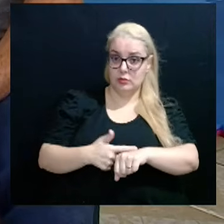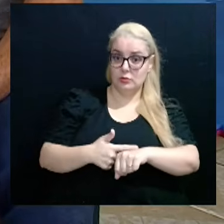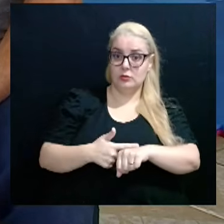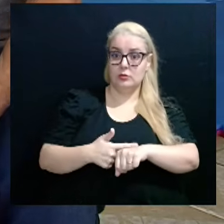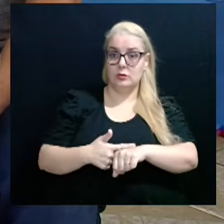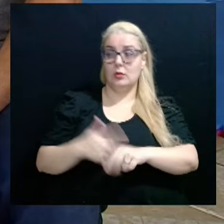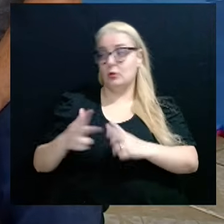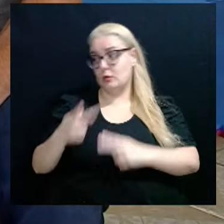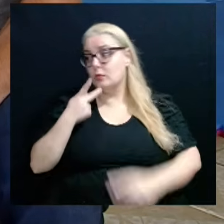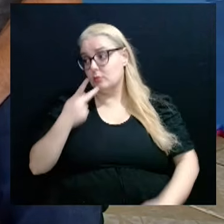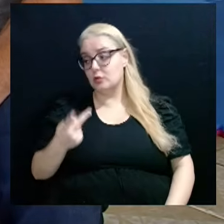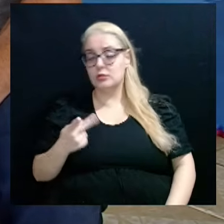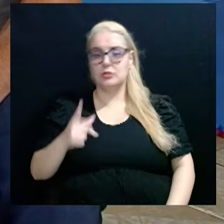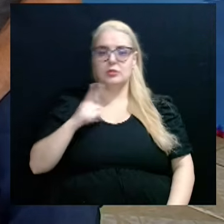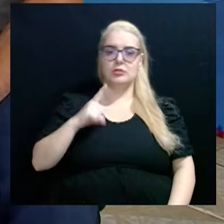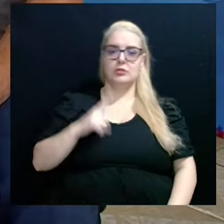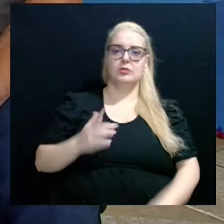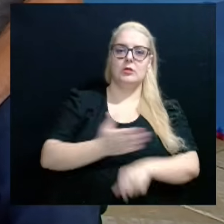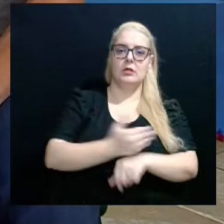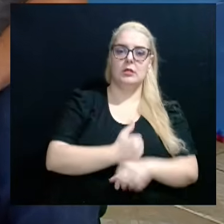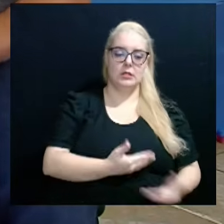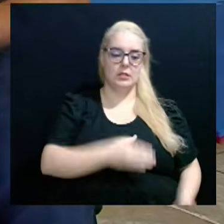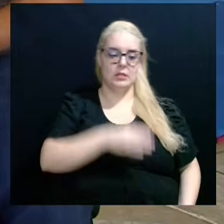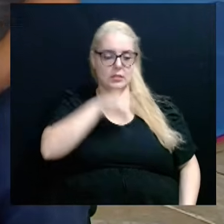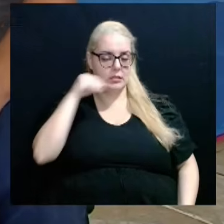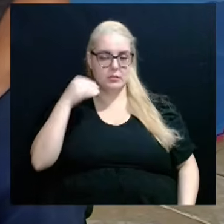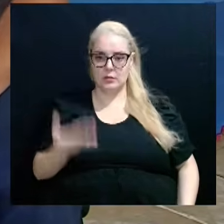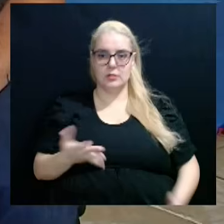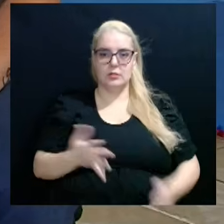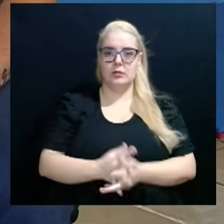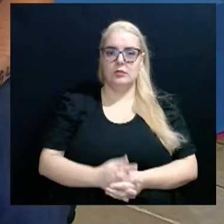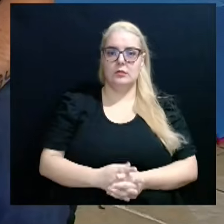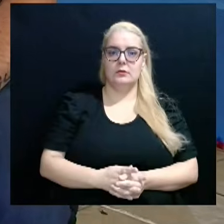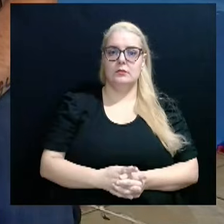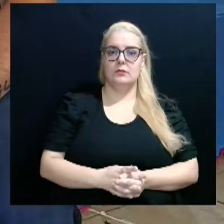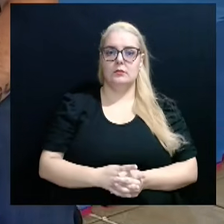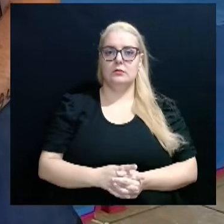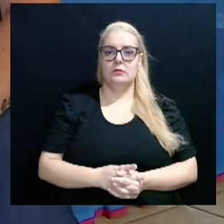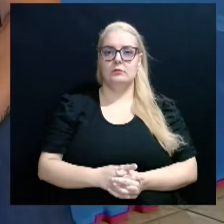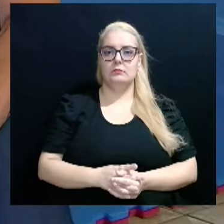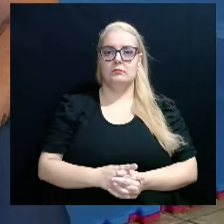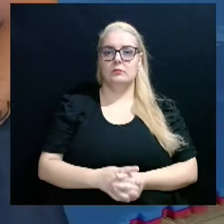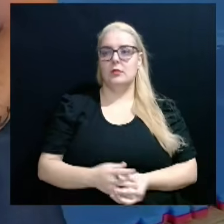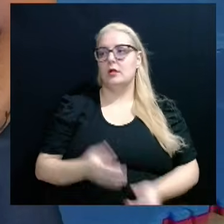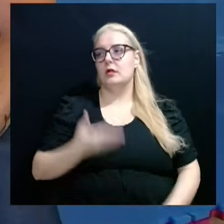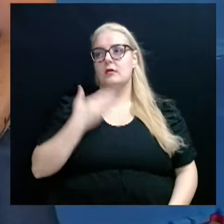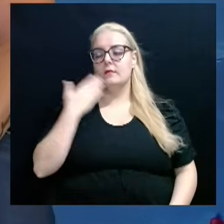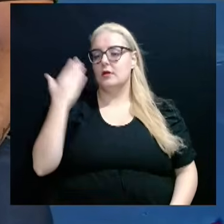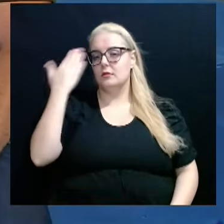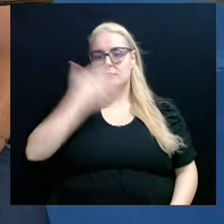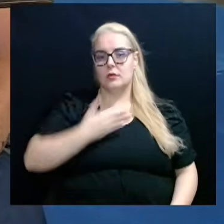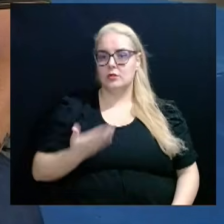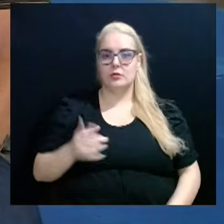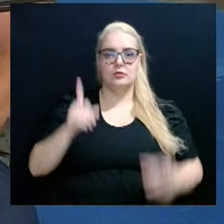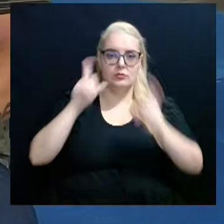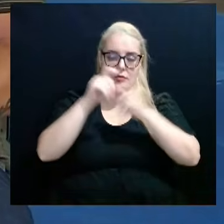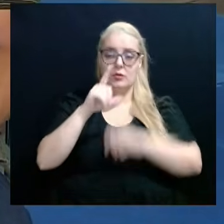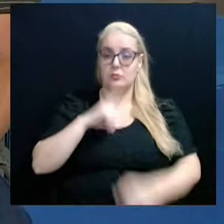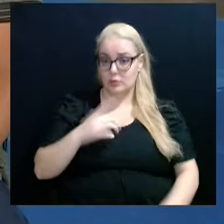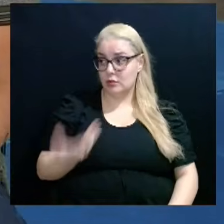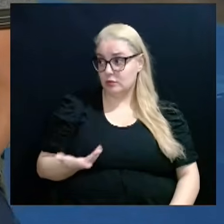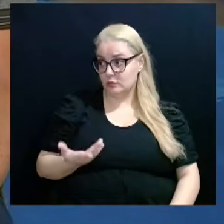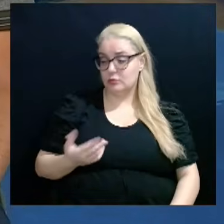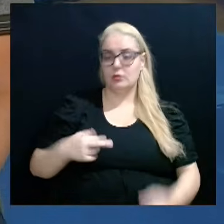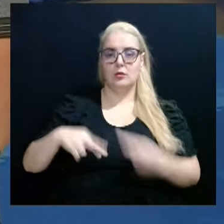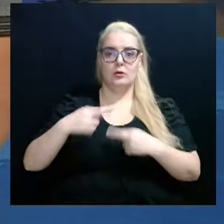tinha adolescentes aqui que era de fácil constatação a dificuldade que eles tinham, né, em respeito com os